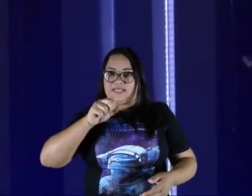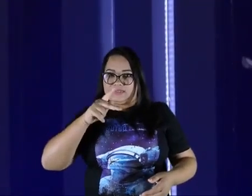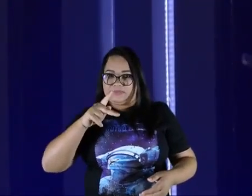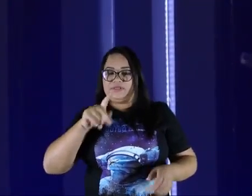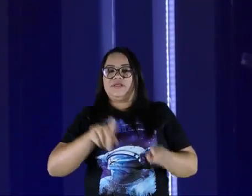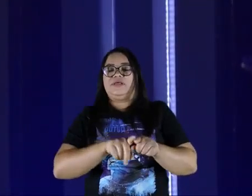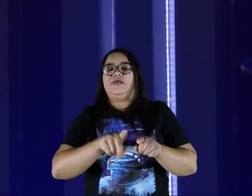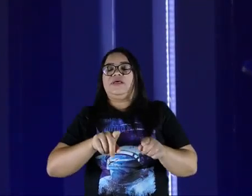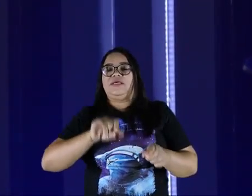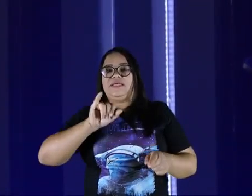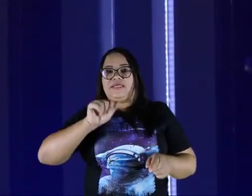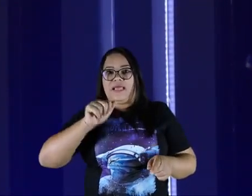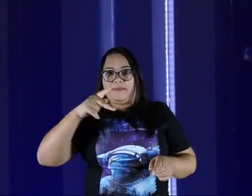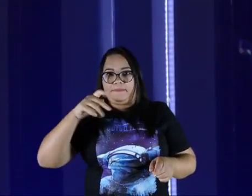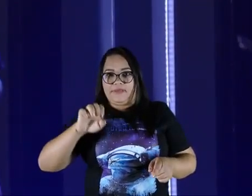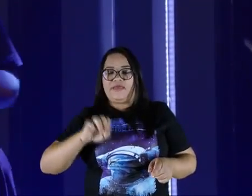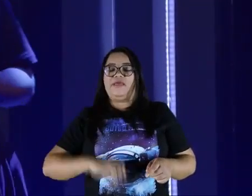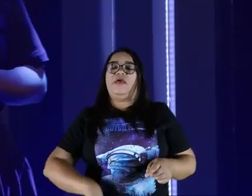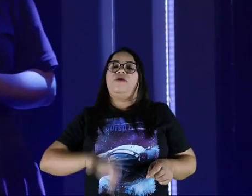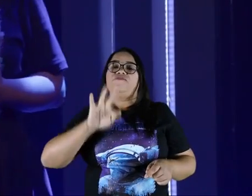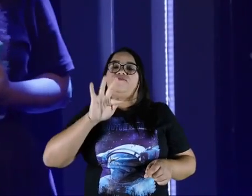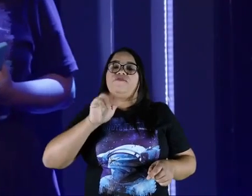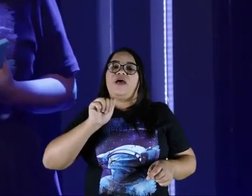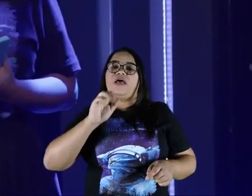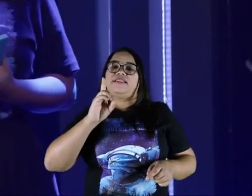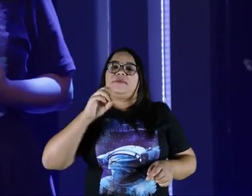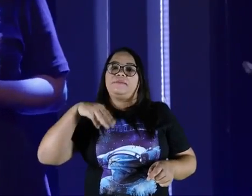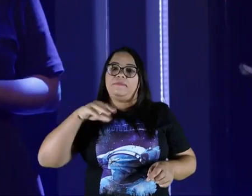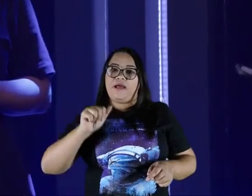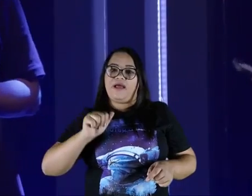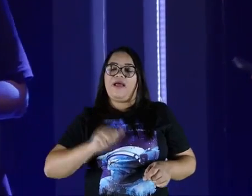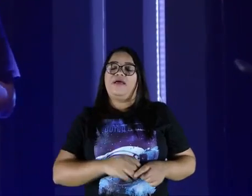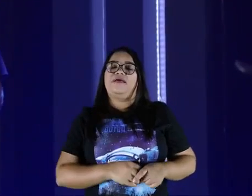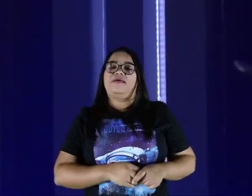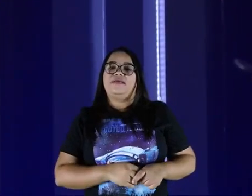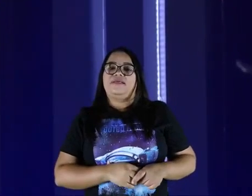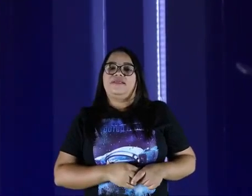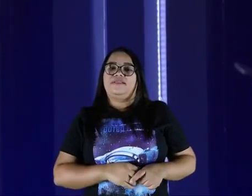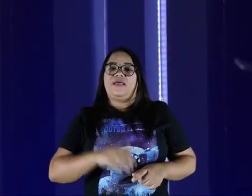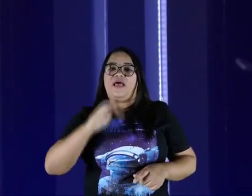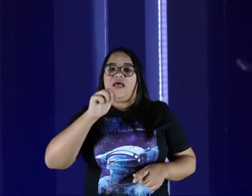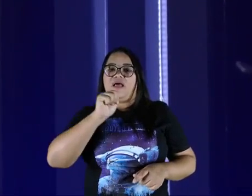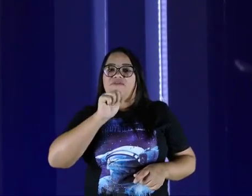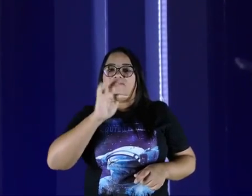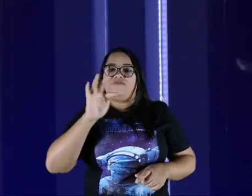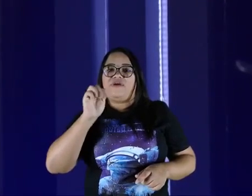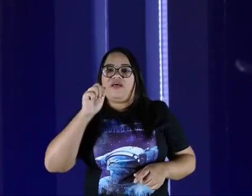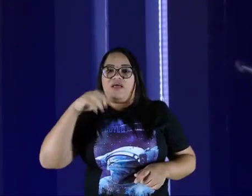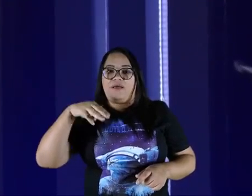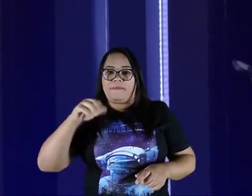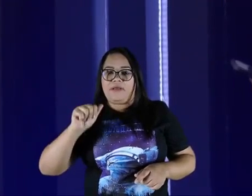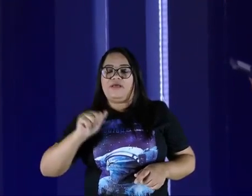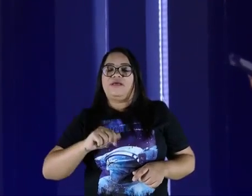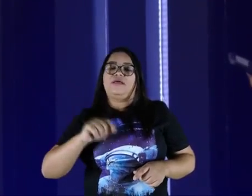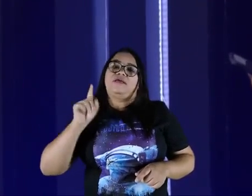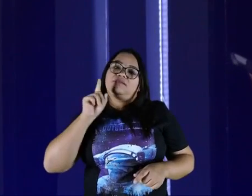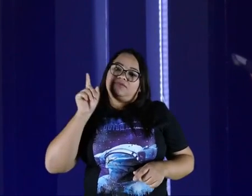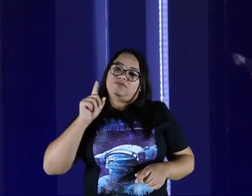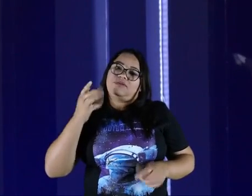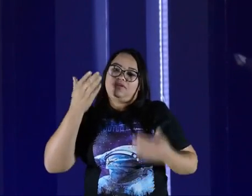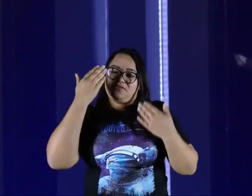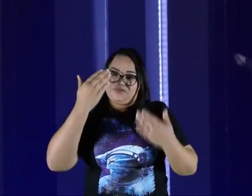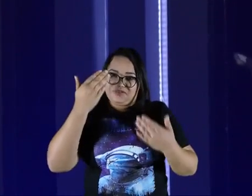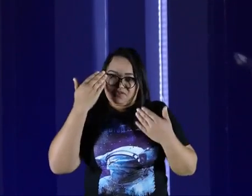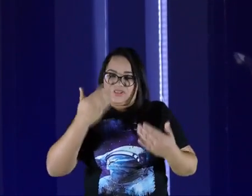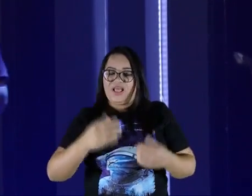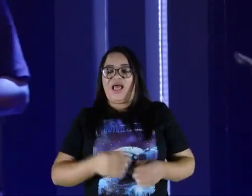IAP, Falama, a FADBA e a Falama. Massa. Por terem disponibilizado aí algumas show bolsas pra gente dar aí de presente pro pessoal. Então fica ligado que a